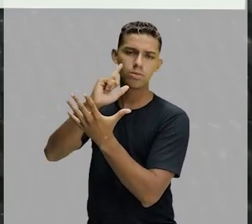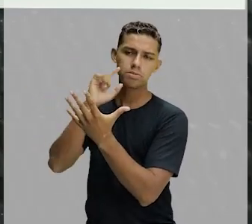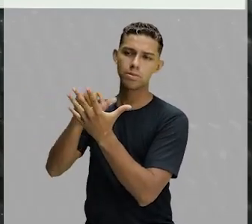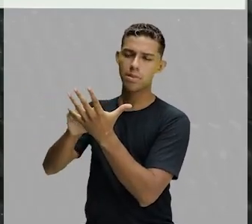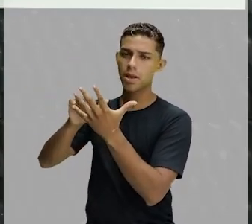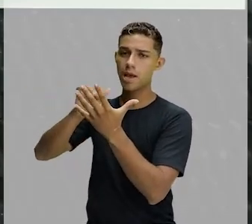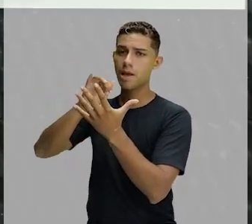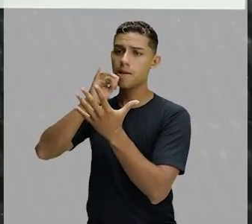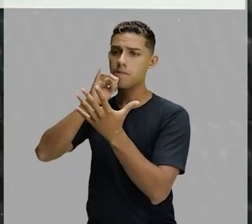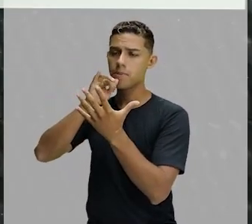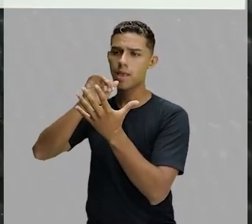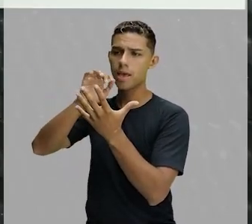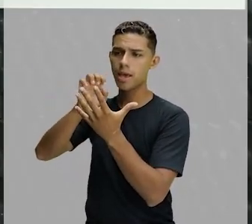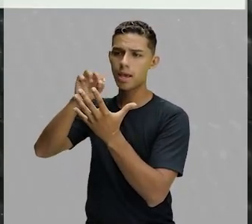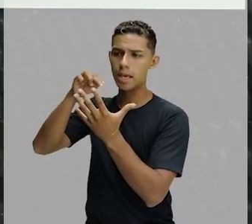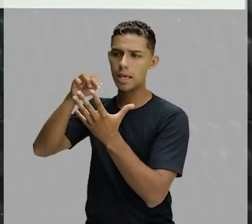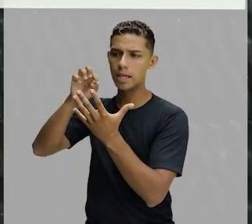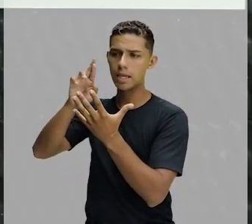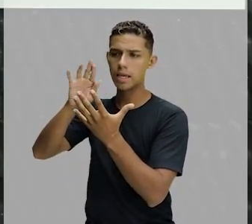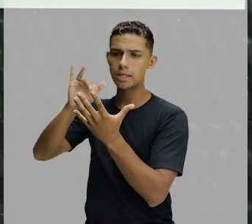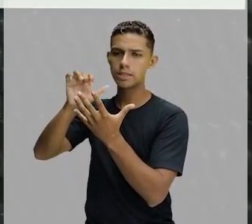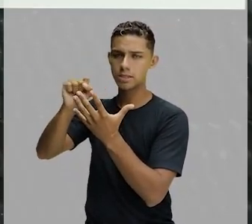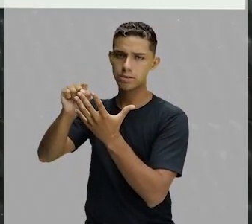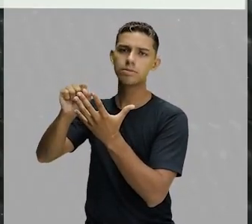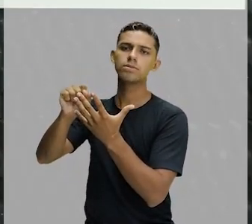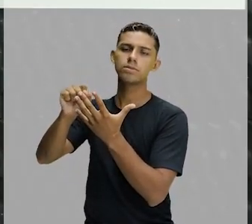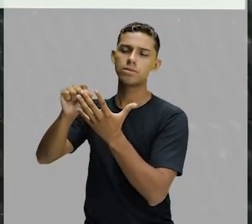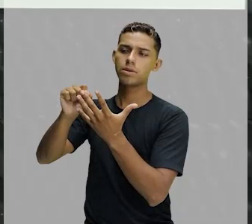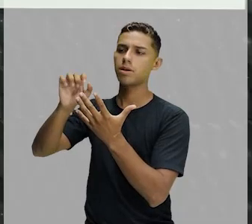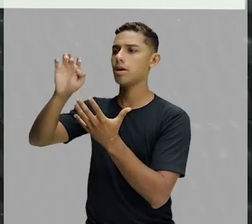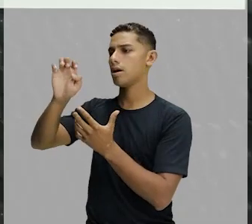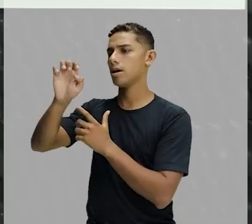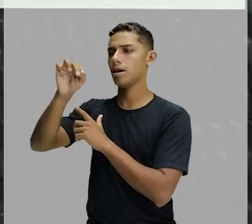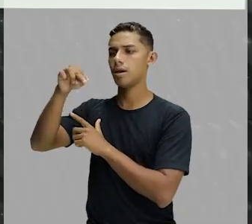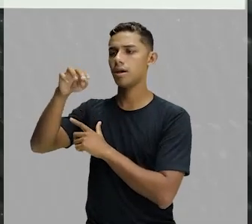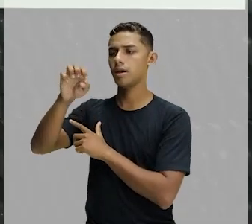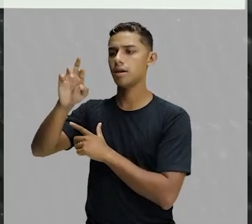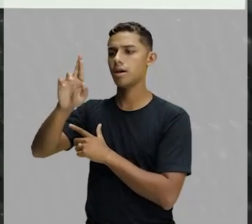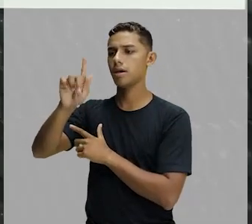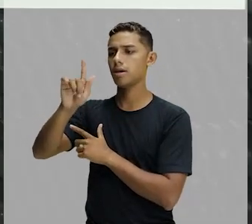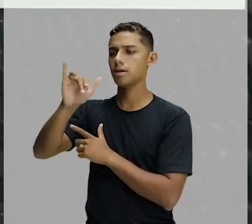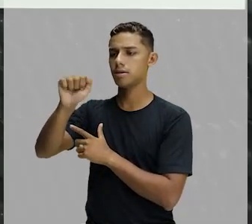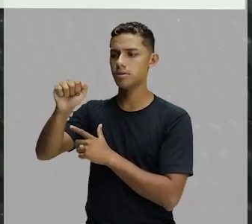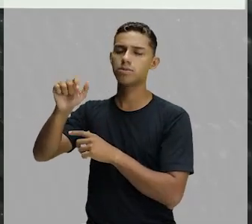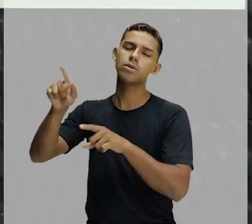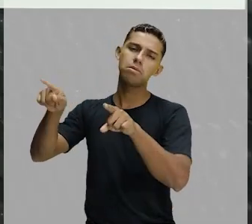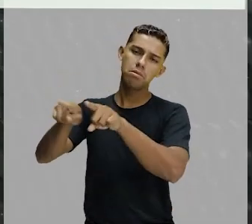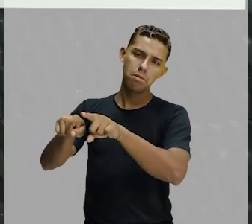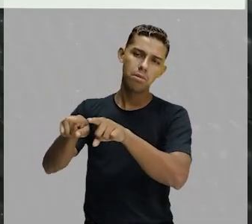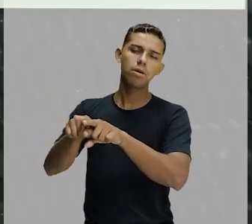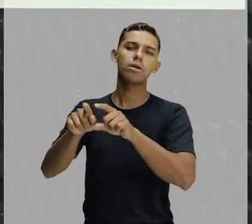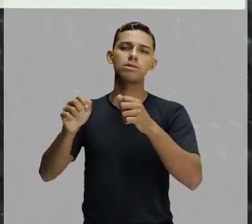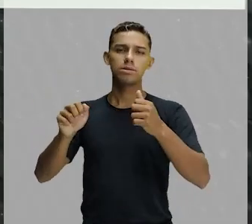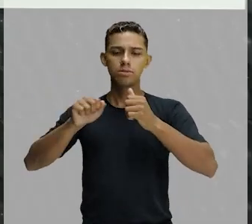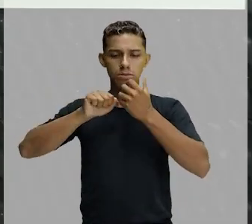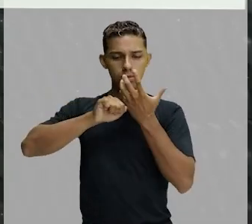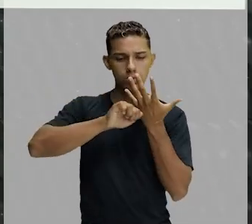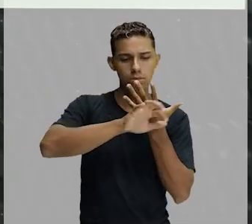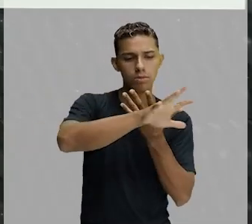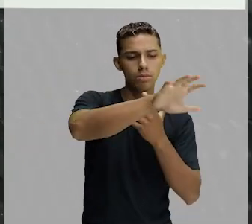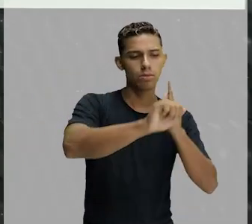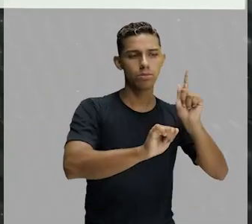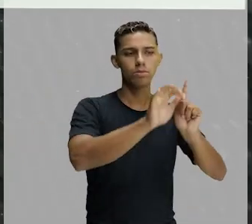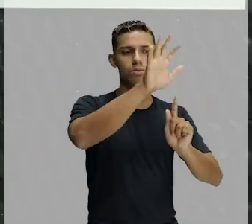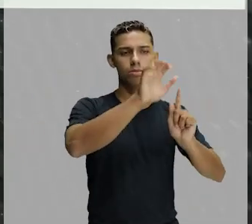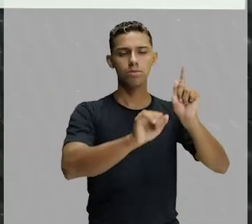certo? Então, como eu estava mencionando para vocês, o processo fotossintético ocorre a liberação de gás